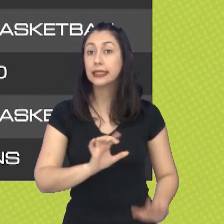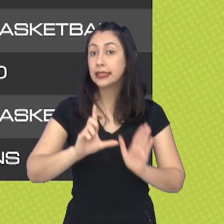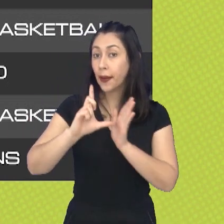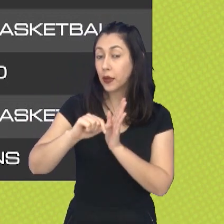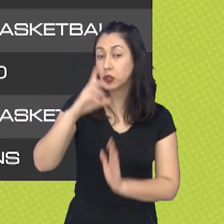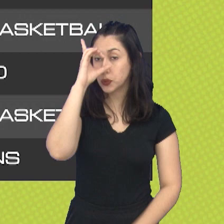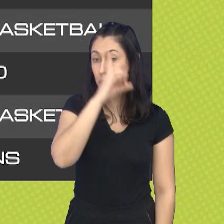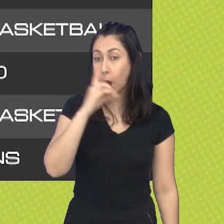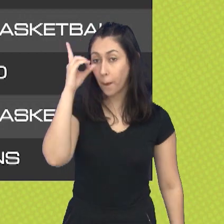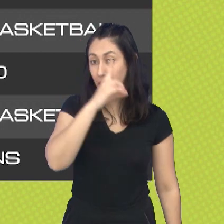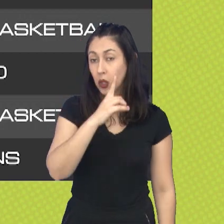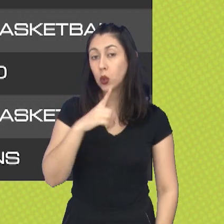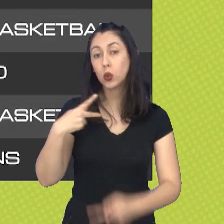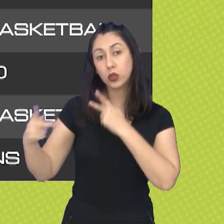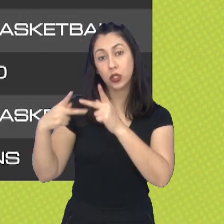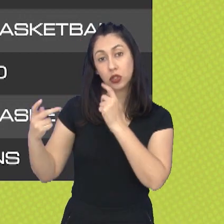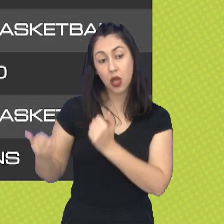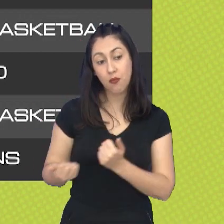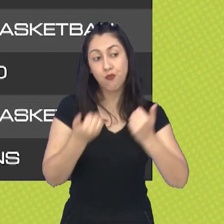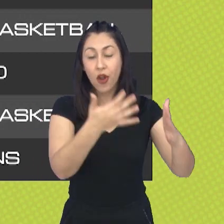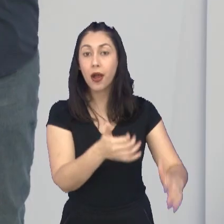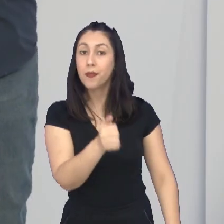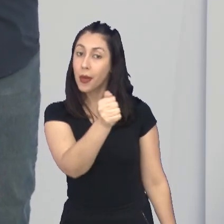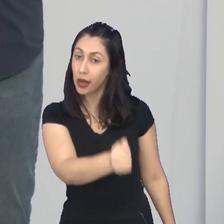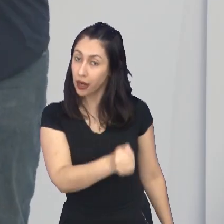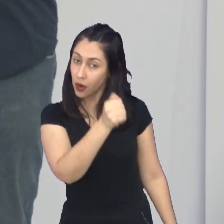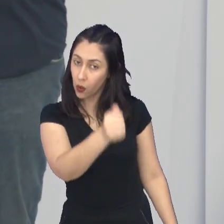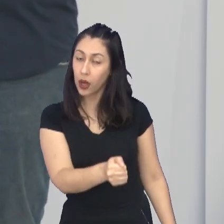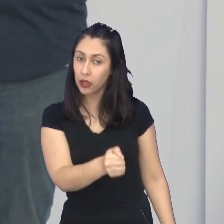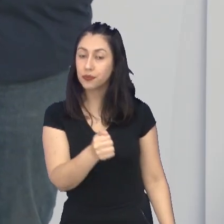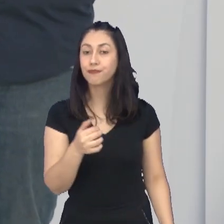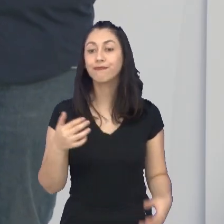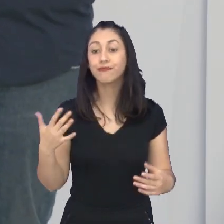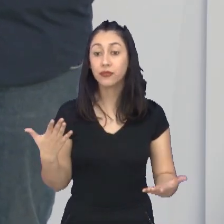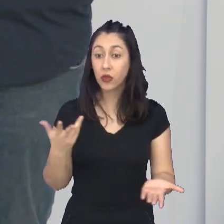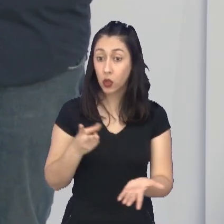visitando o Araraquara no ginásio Gigantão, tá certo? Matheus, eu vou seguir aqui rapidinho, porque